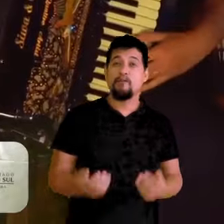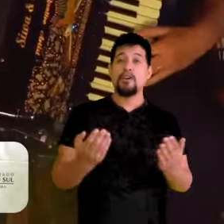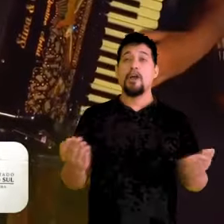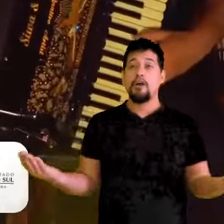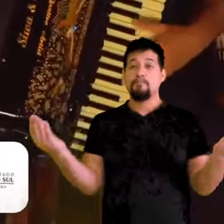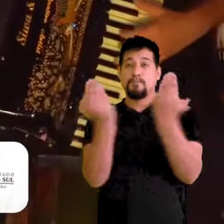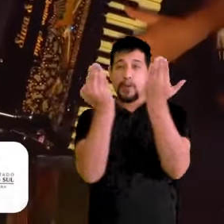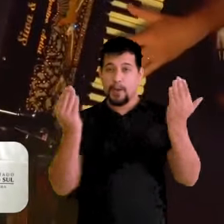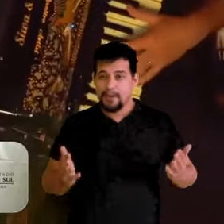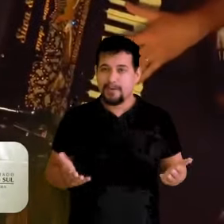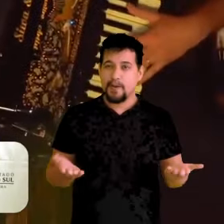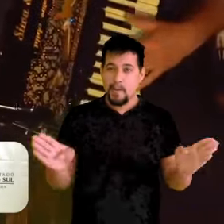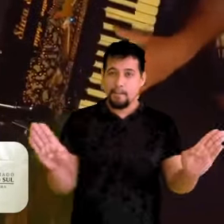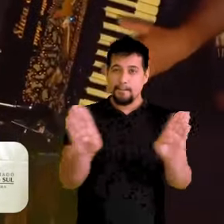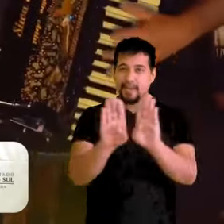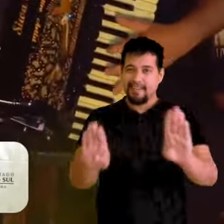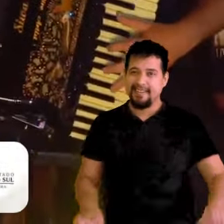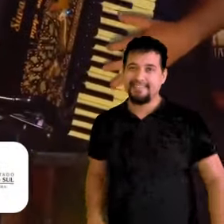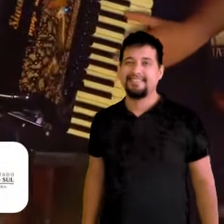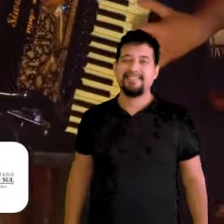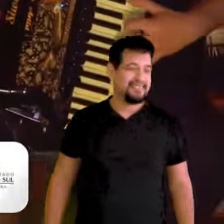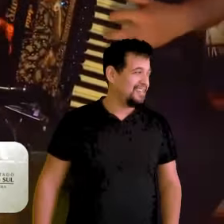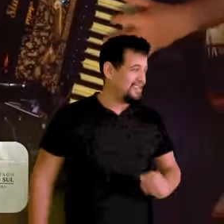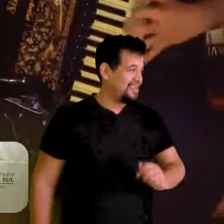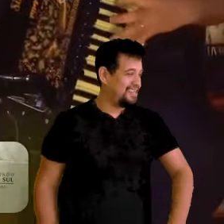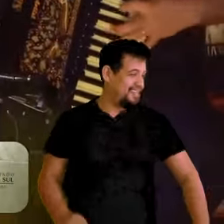Vou fechando as porteiras. Shiva!